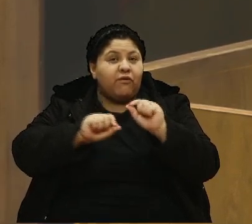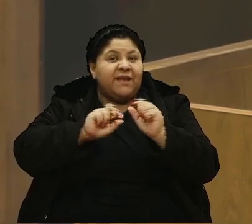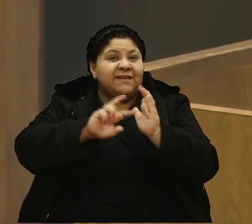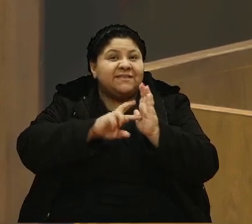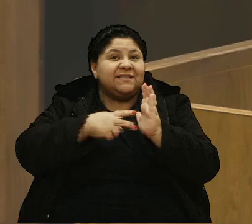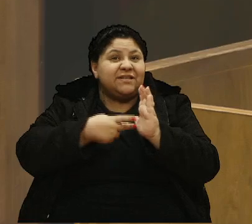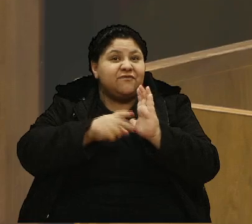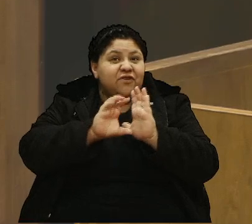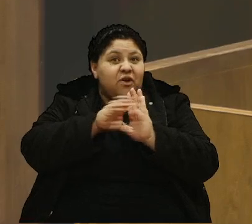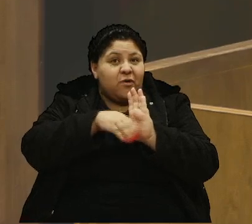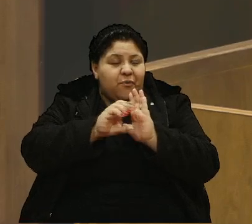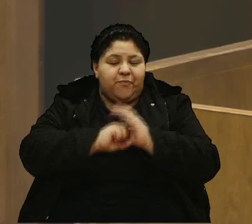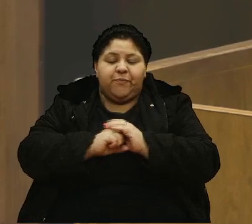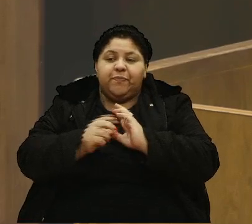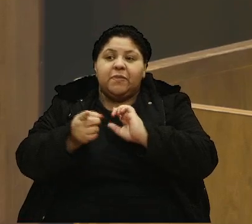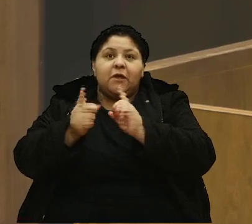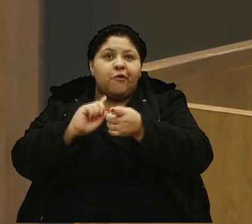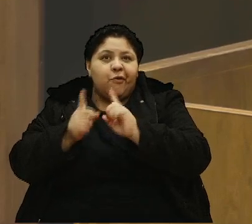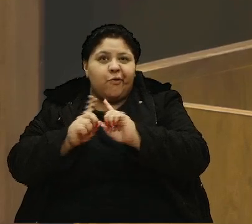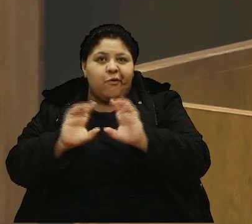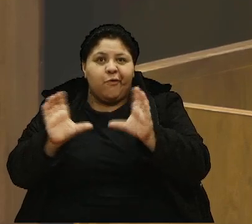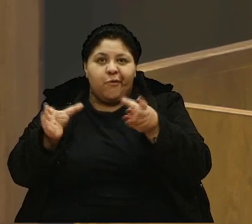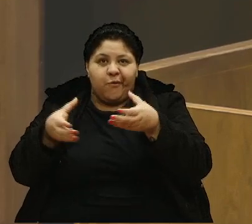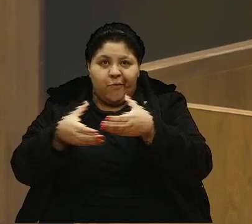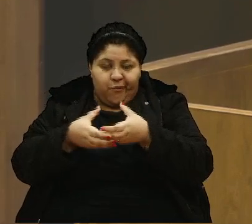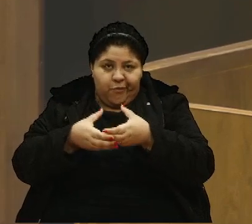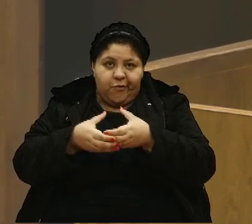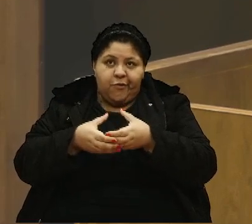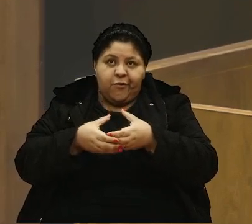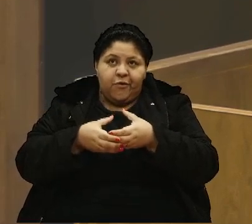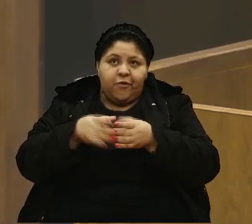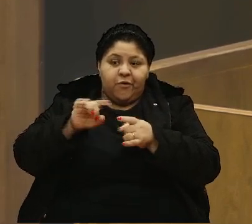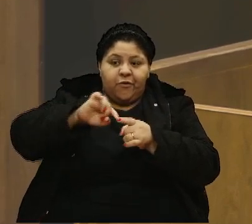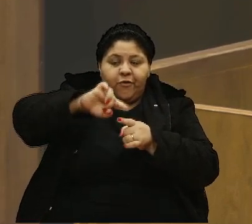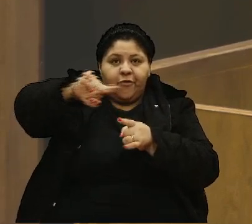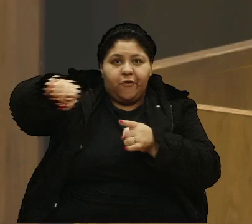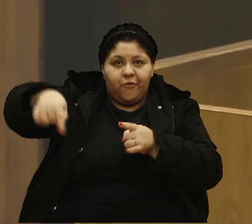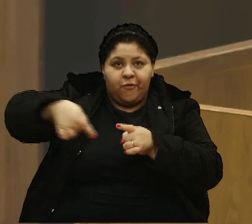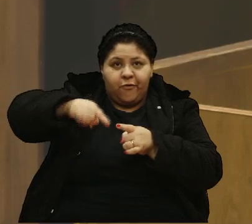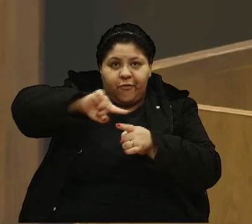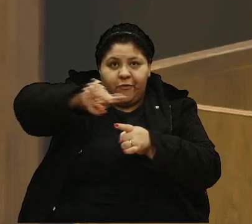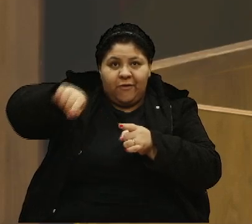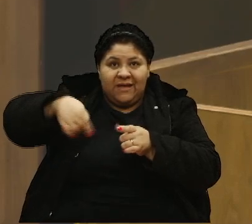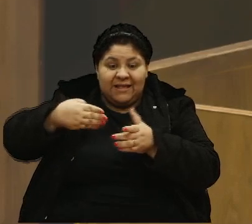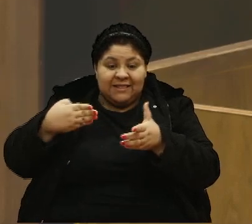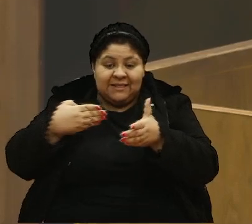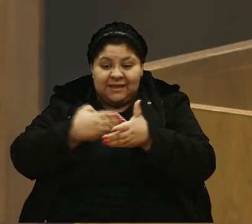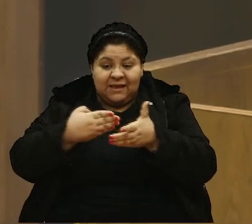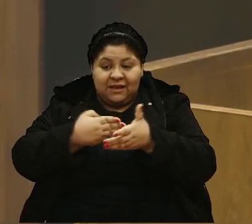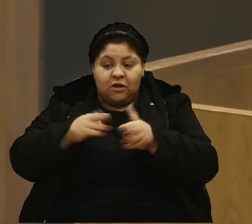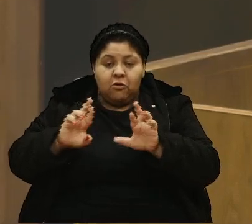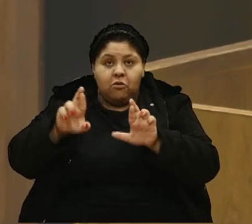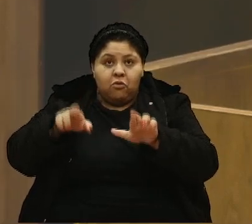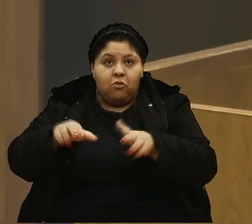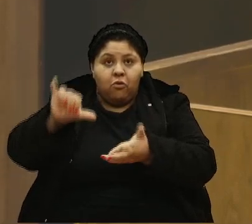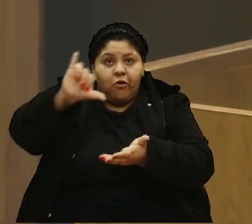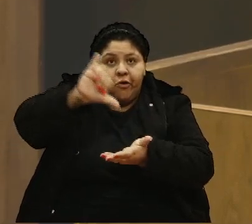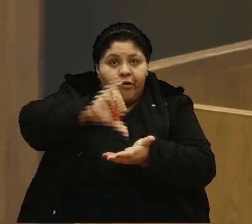perimetral. Perimetral é um conjunto de vias que circundam ou delimitam uma região ou centro